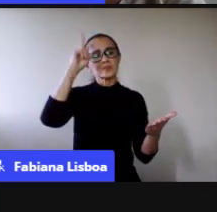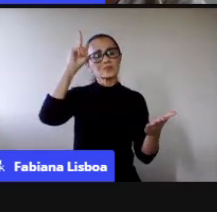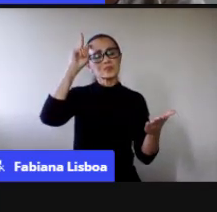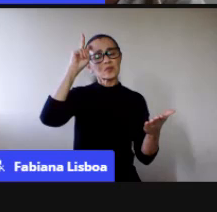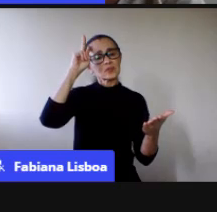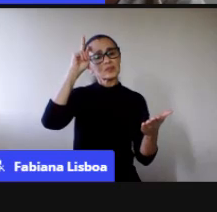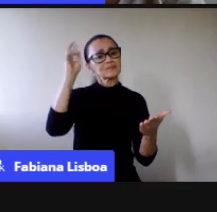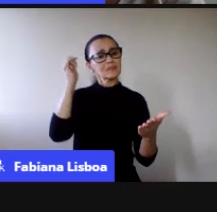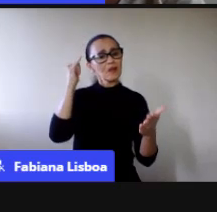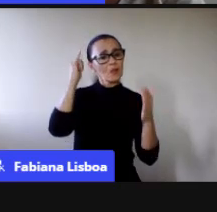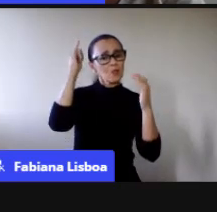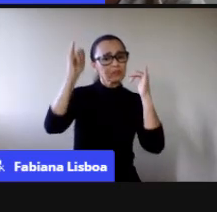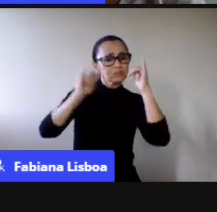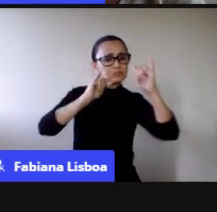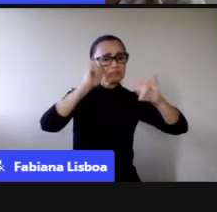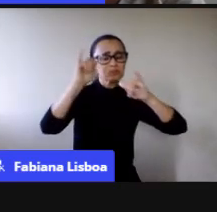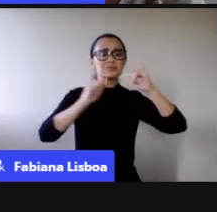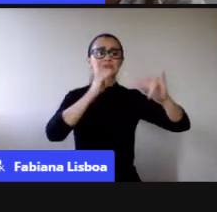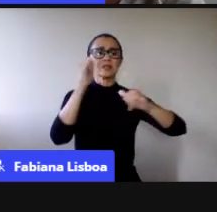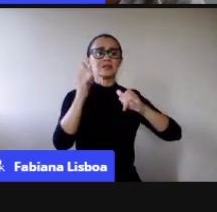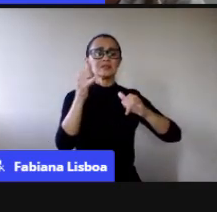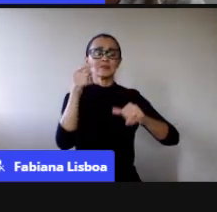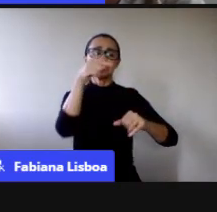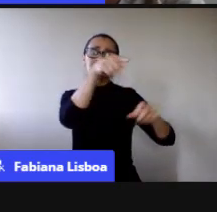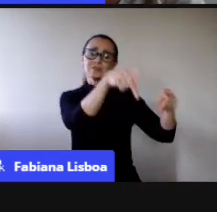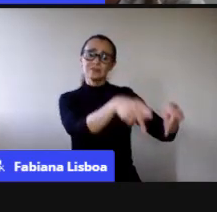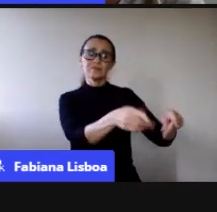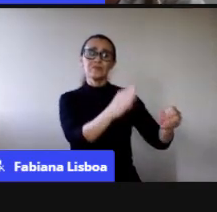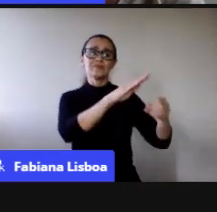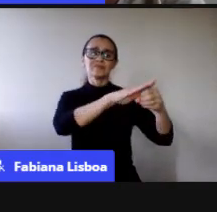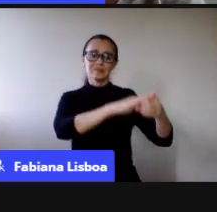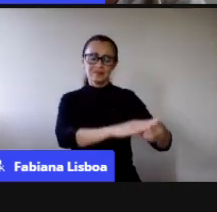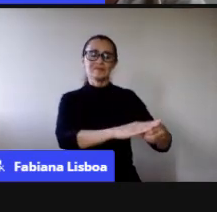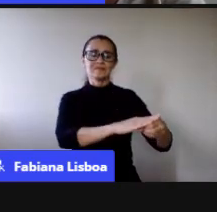viés, né? O viés do colonizador.